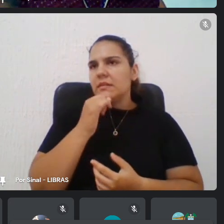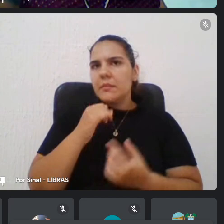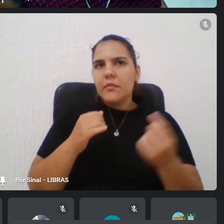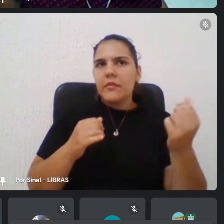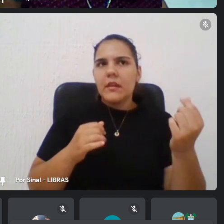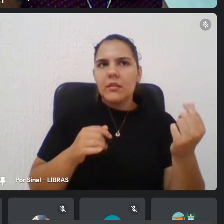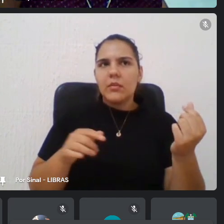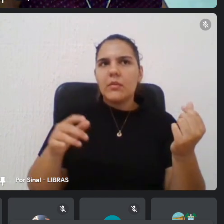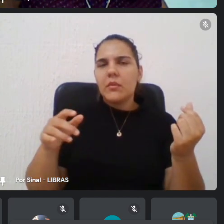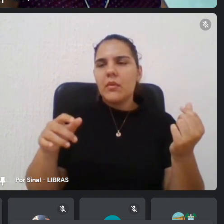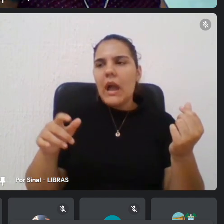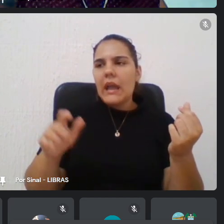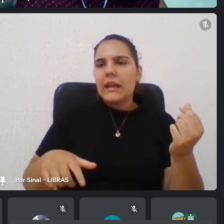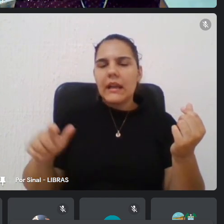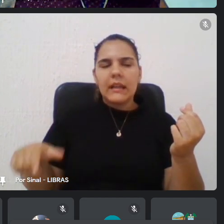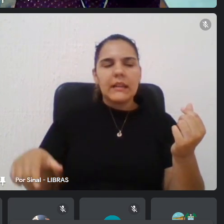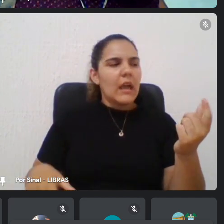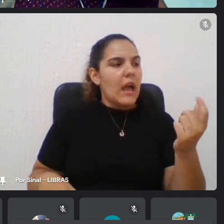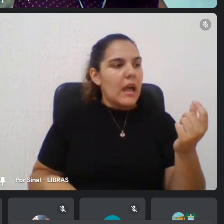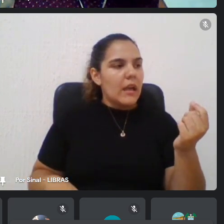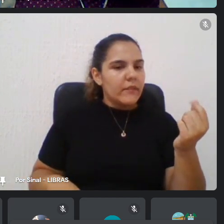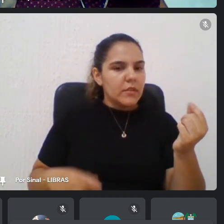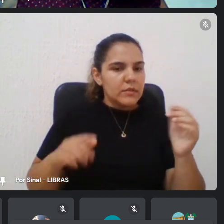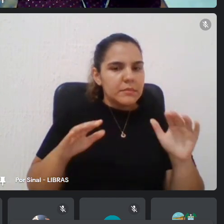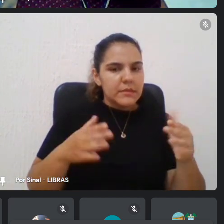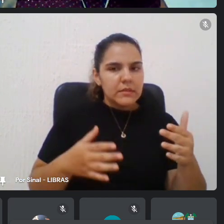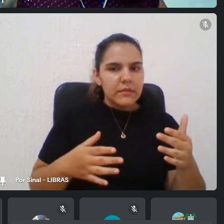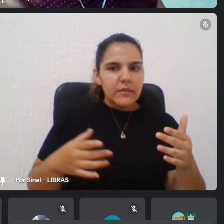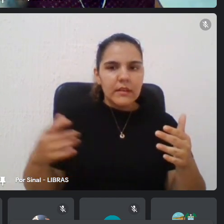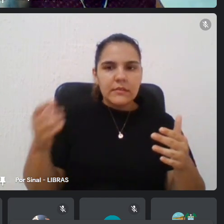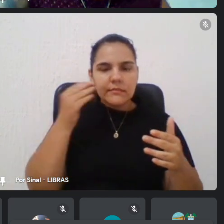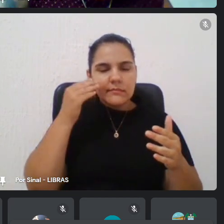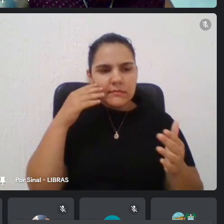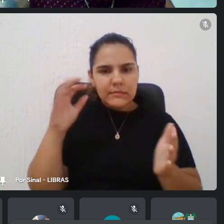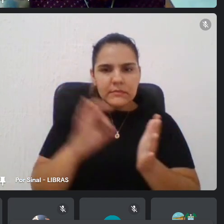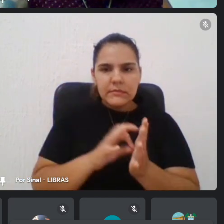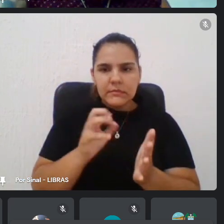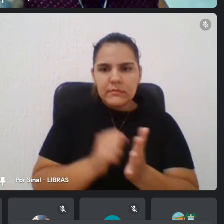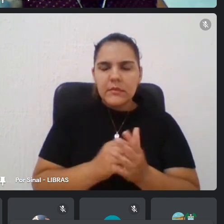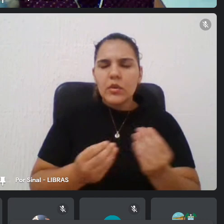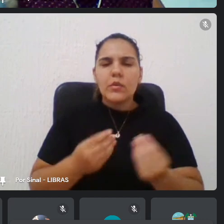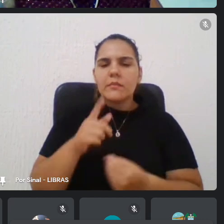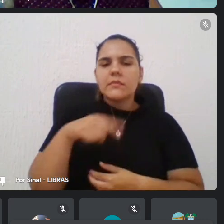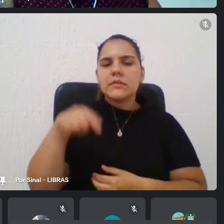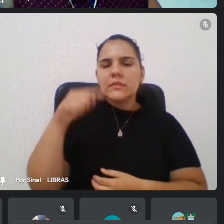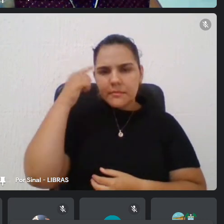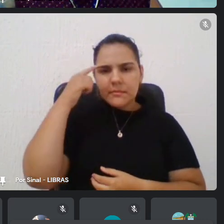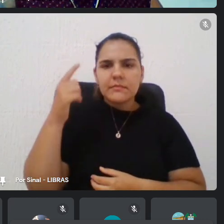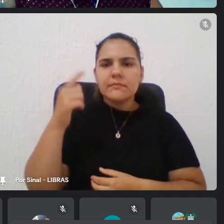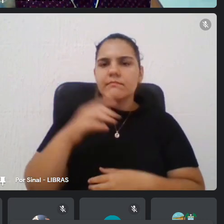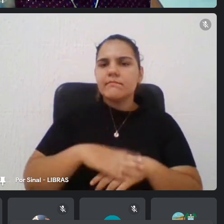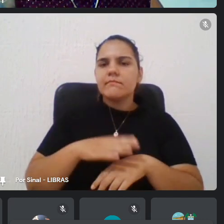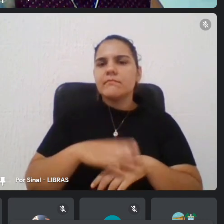cada projeto tem um valor específico e, assim, como é vocês estão pensando isso? Só para eu entender,